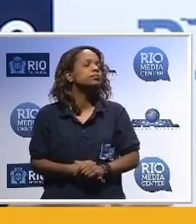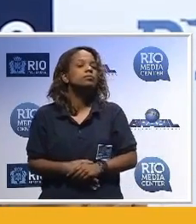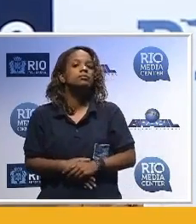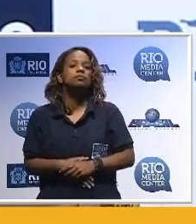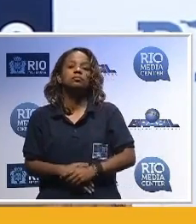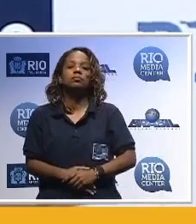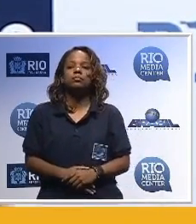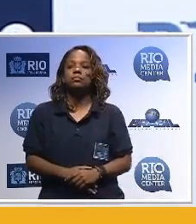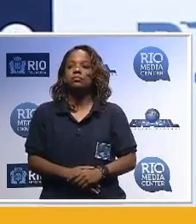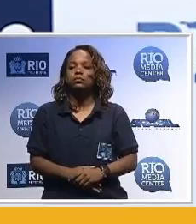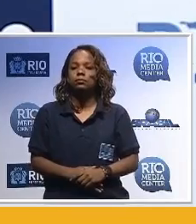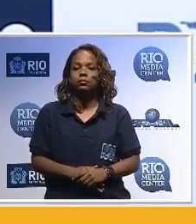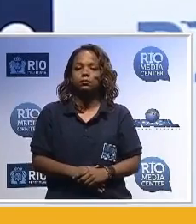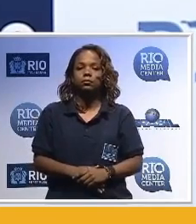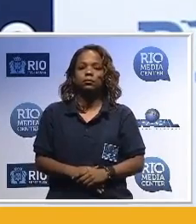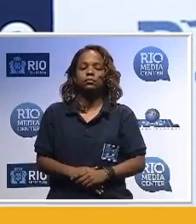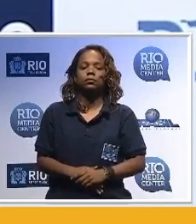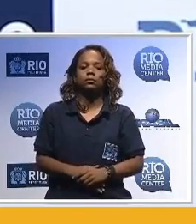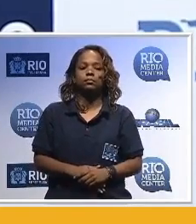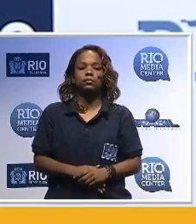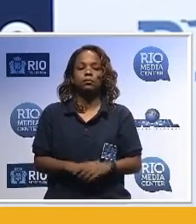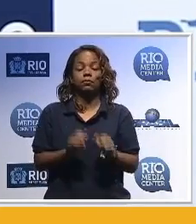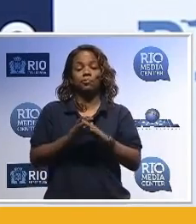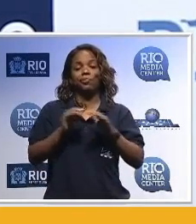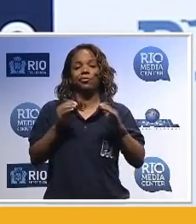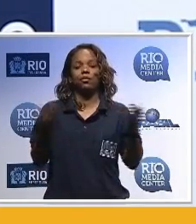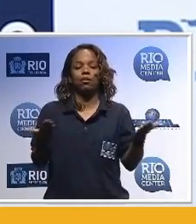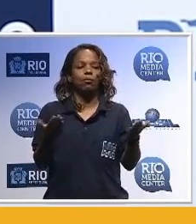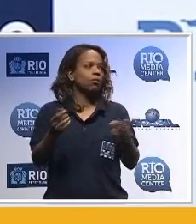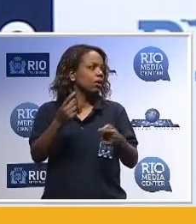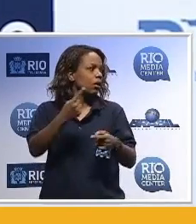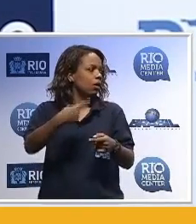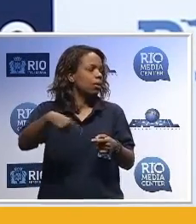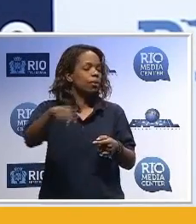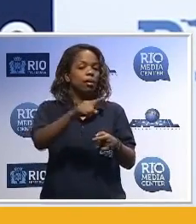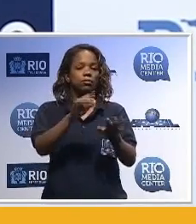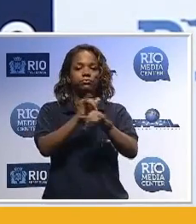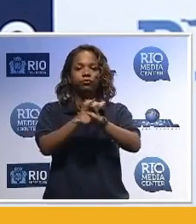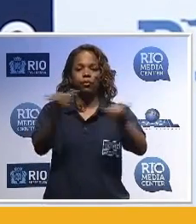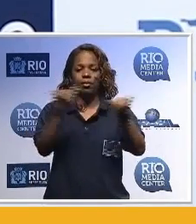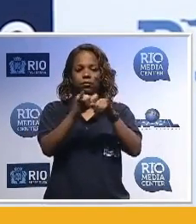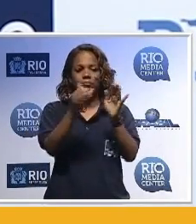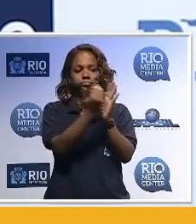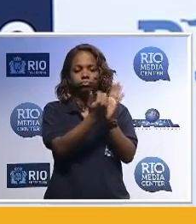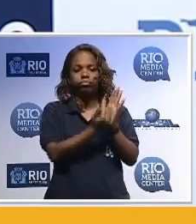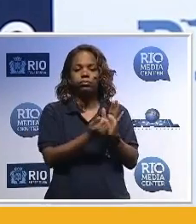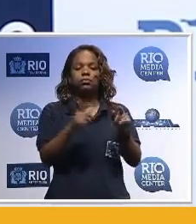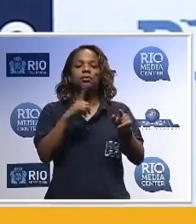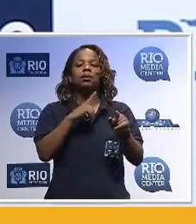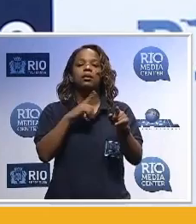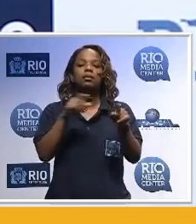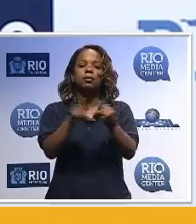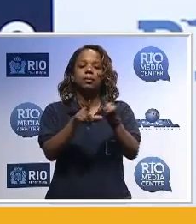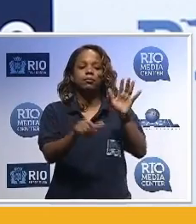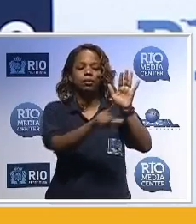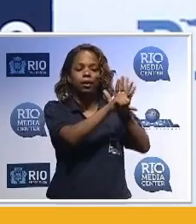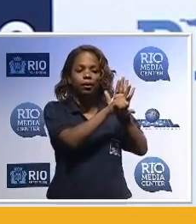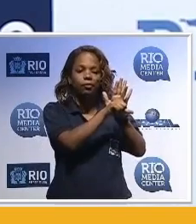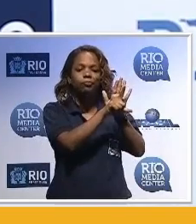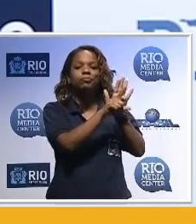Tá comigo aqui. Então, o guia, além dessas informações, ele traz informações sobre